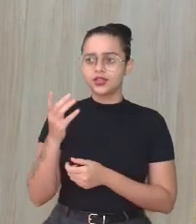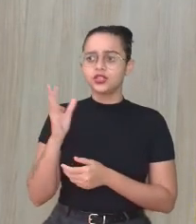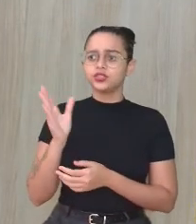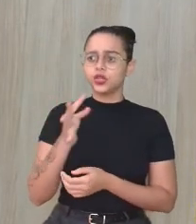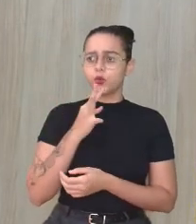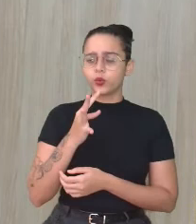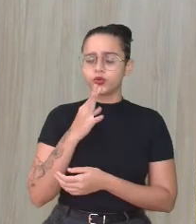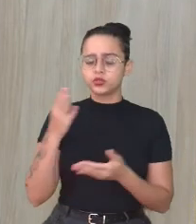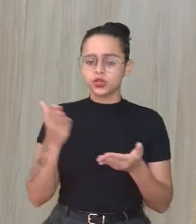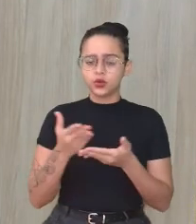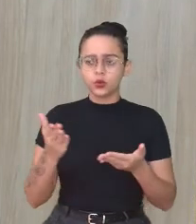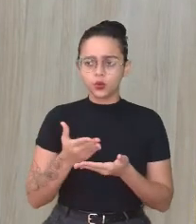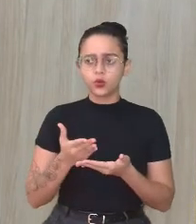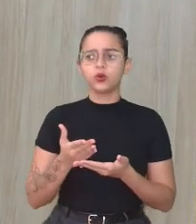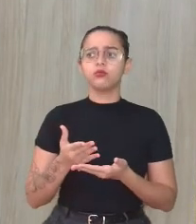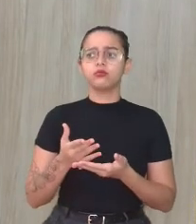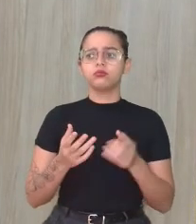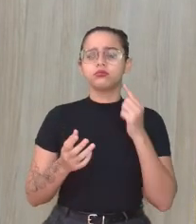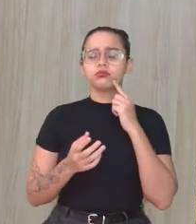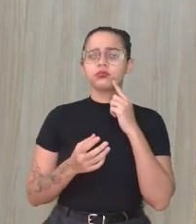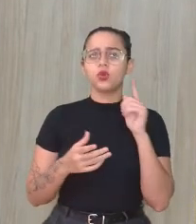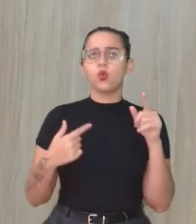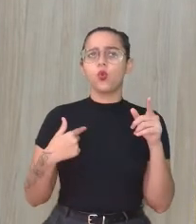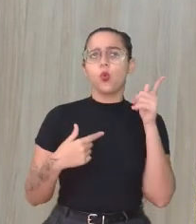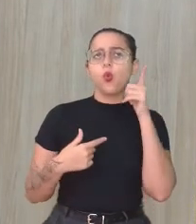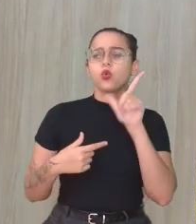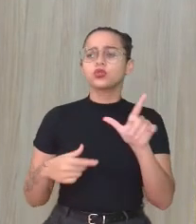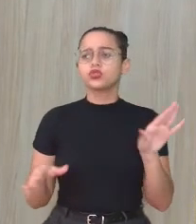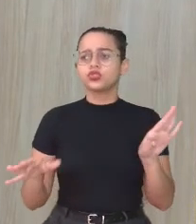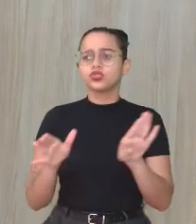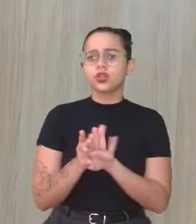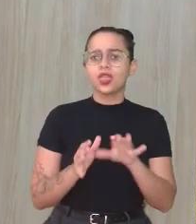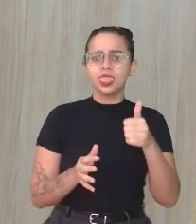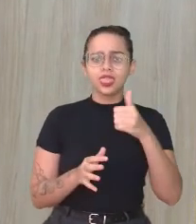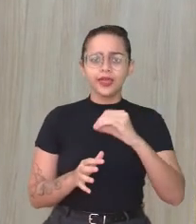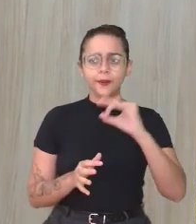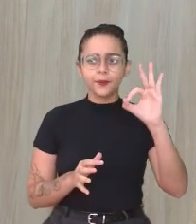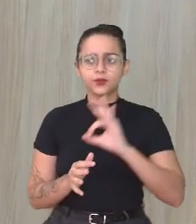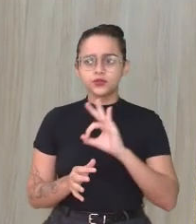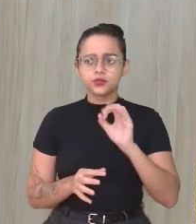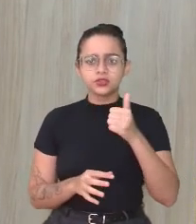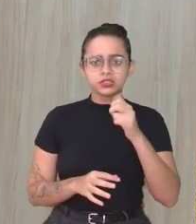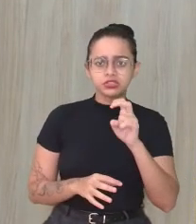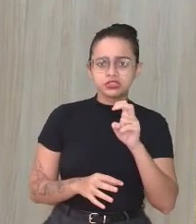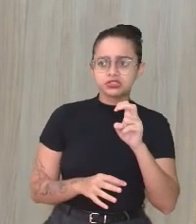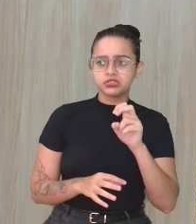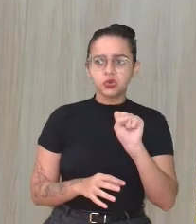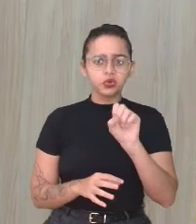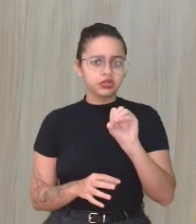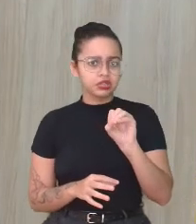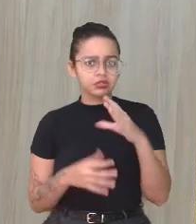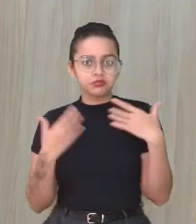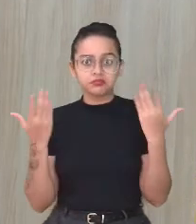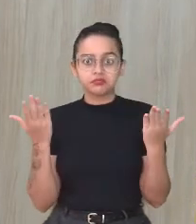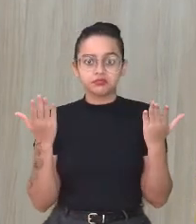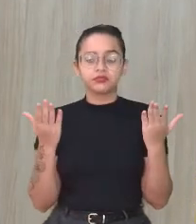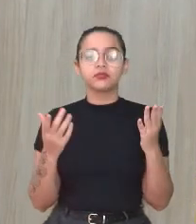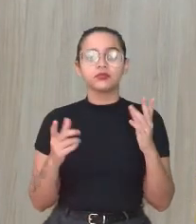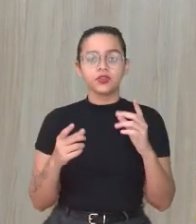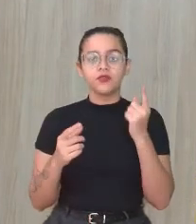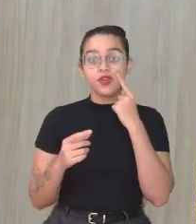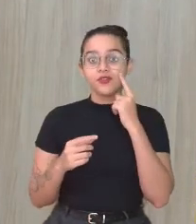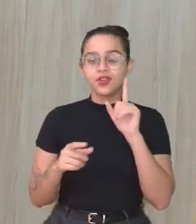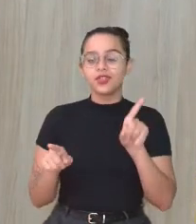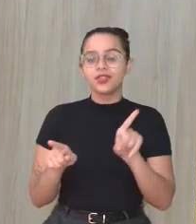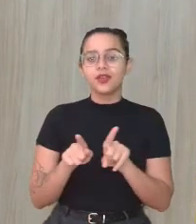já conheci agora, será que eu consigo chegar, por exemplo, em 10%, 15%, 80%, que é o que a gente vai